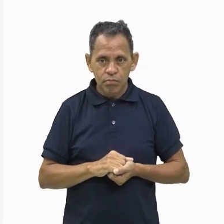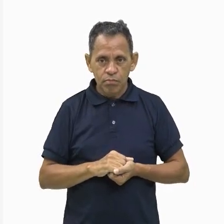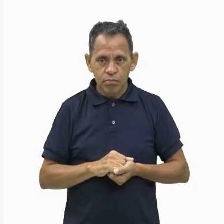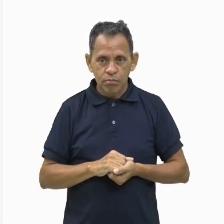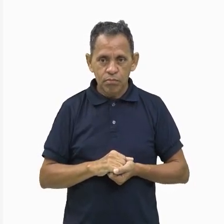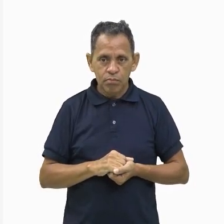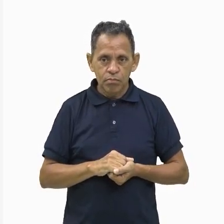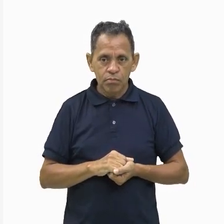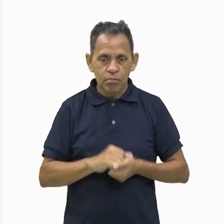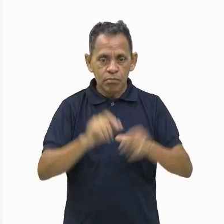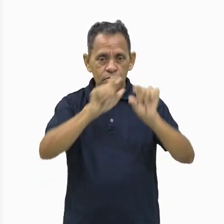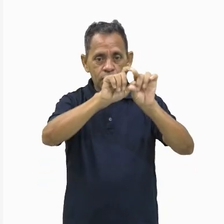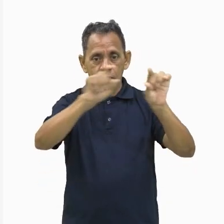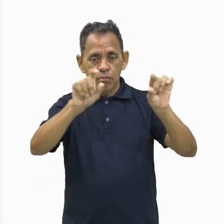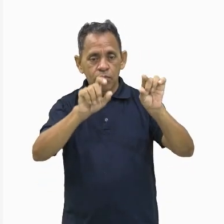inicial,